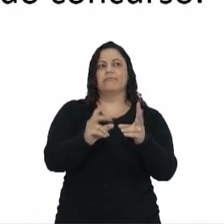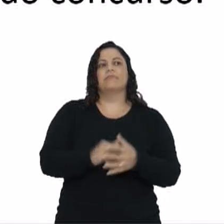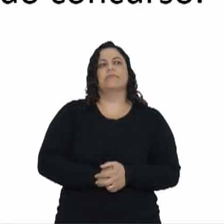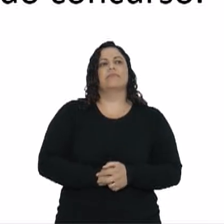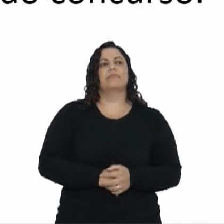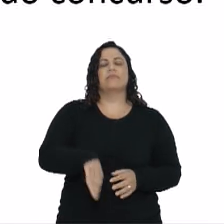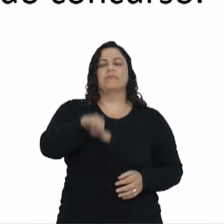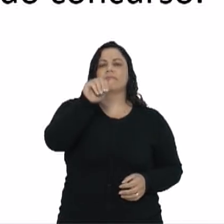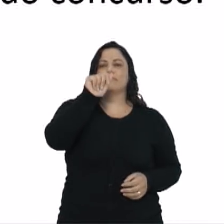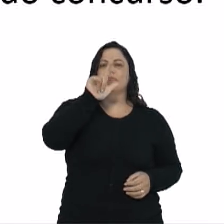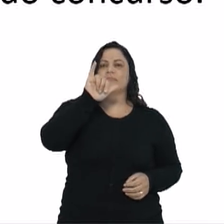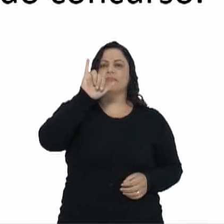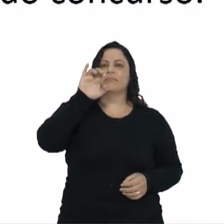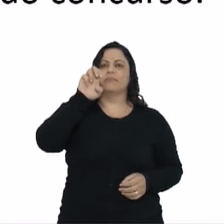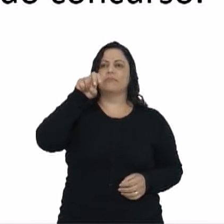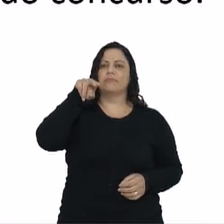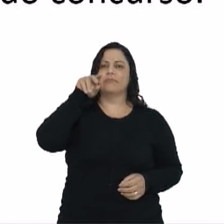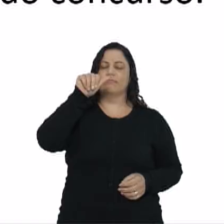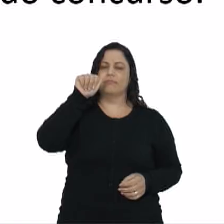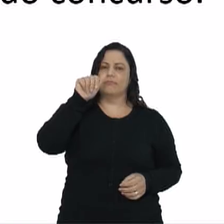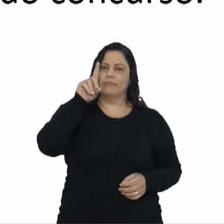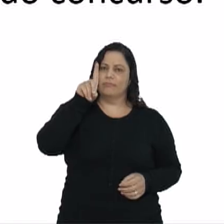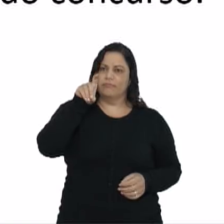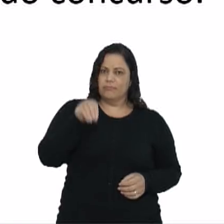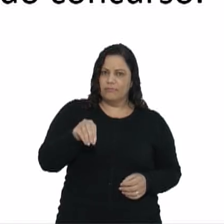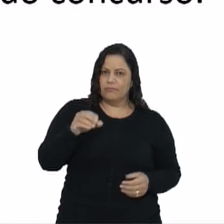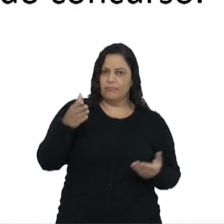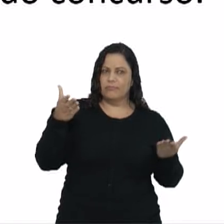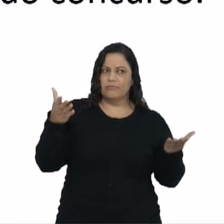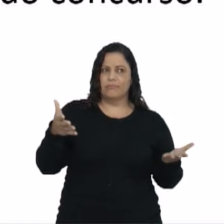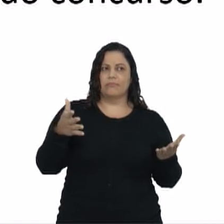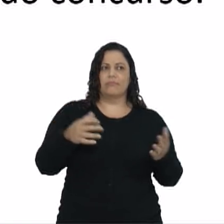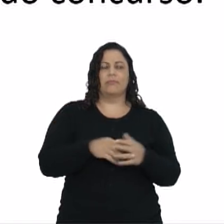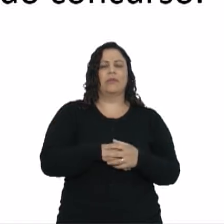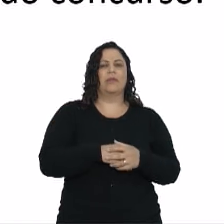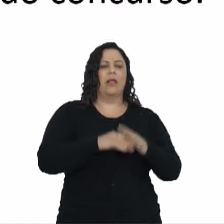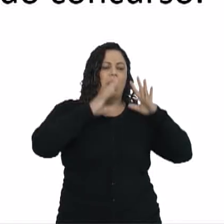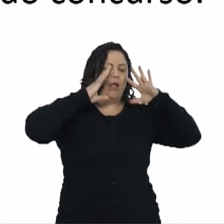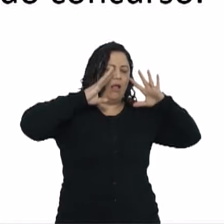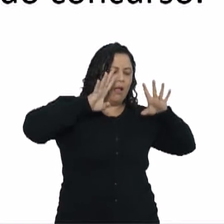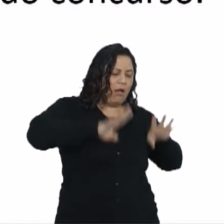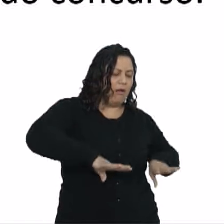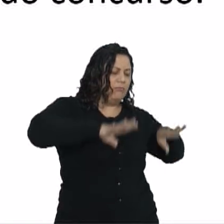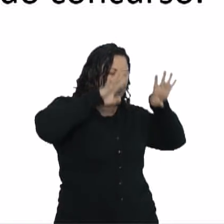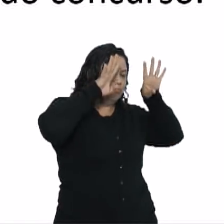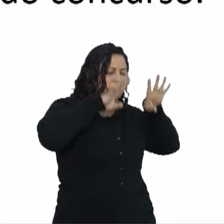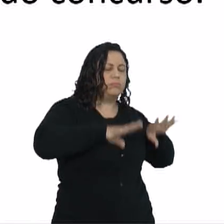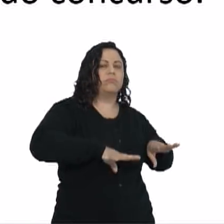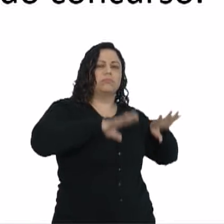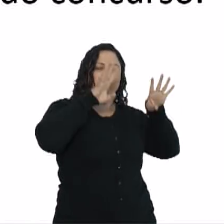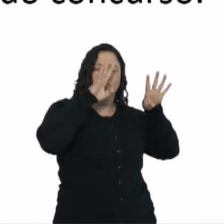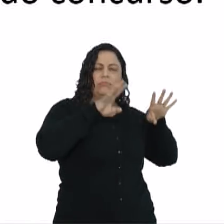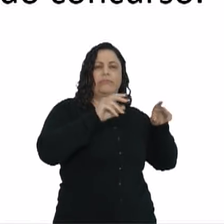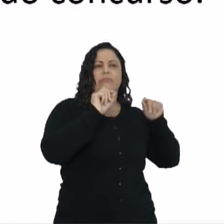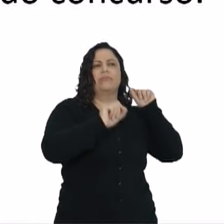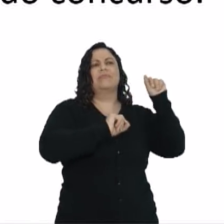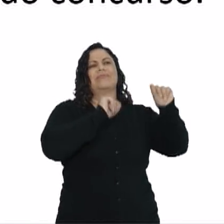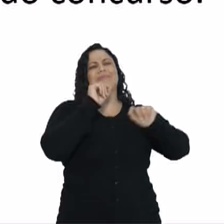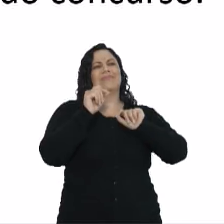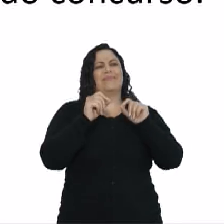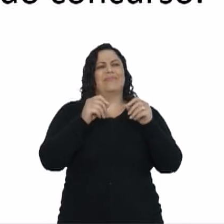alienado. Alienado, a gente viu o termo alienado ali. Todos estavam alienados do